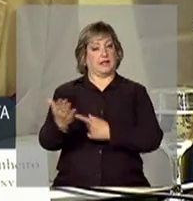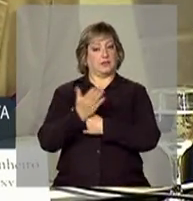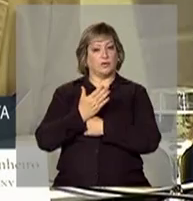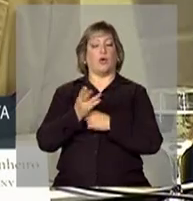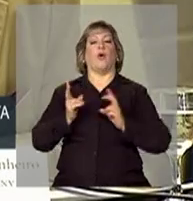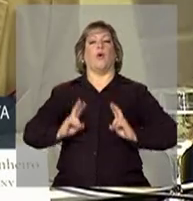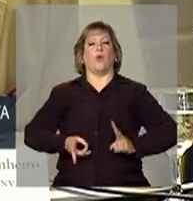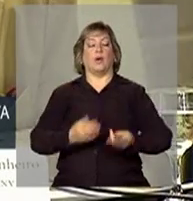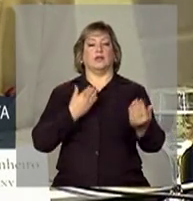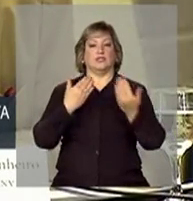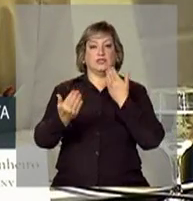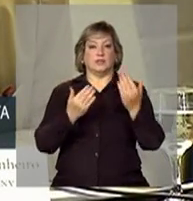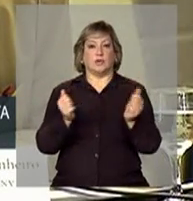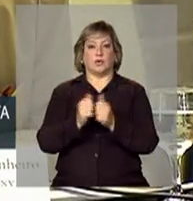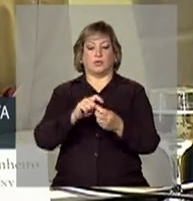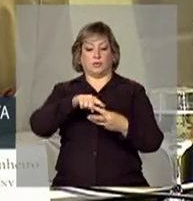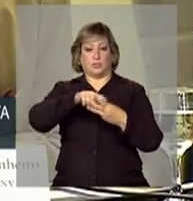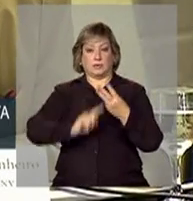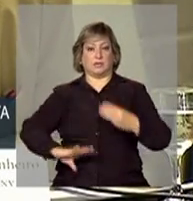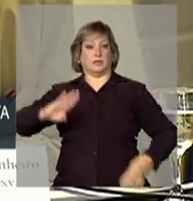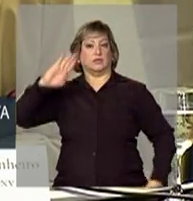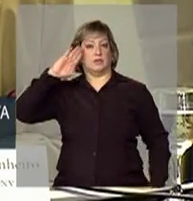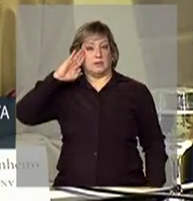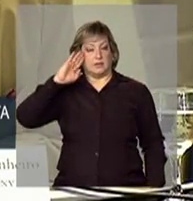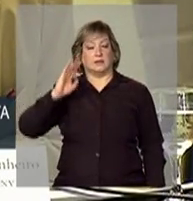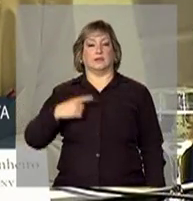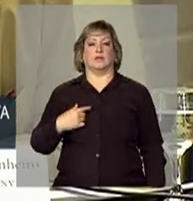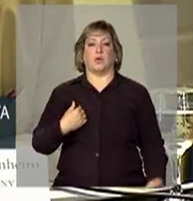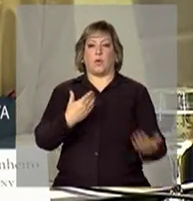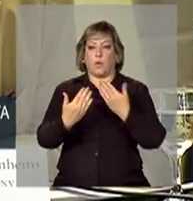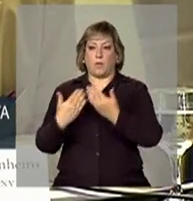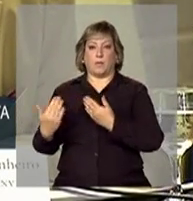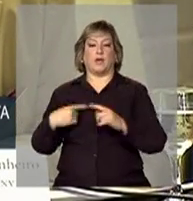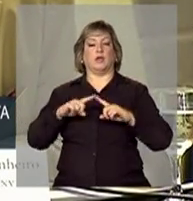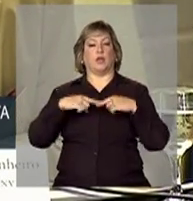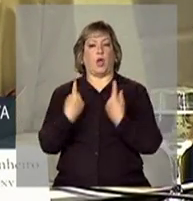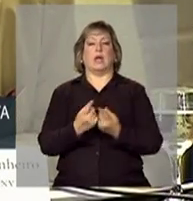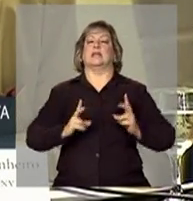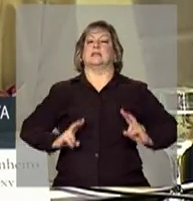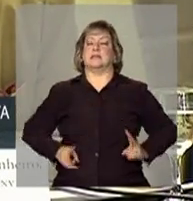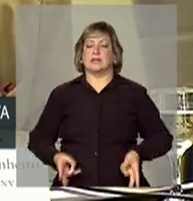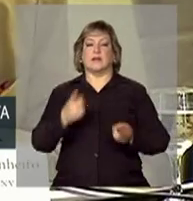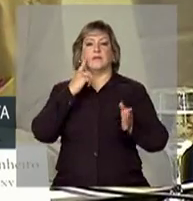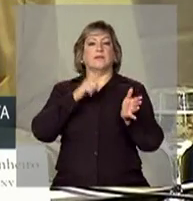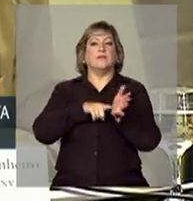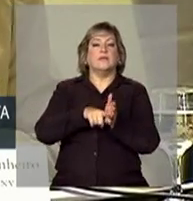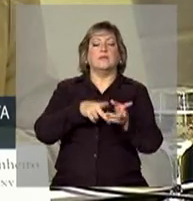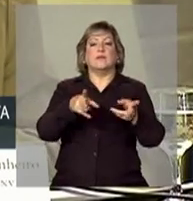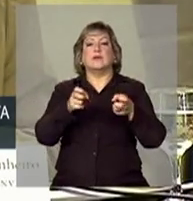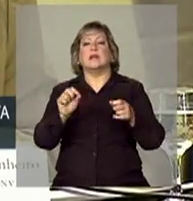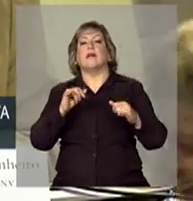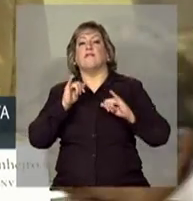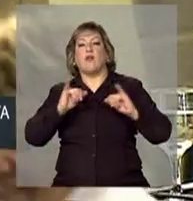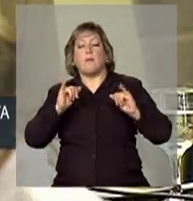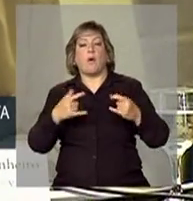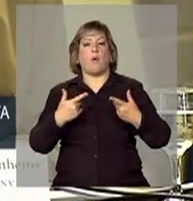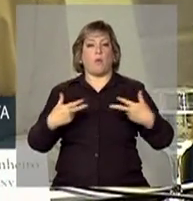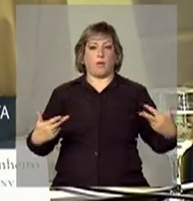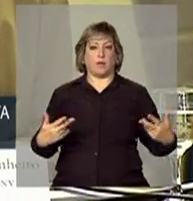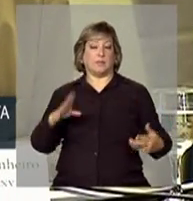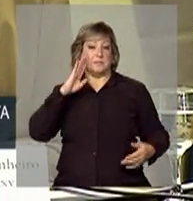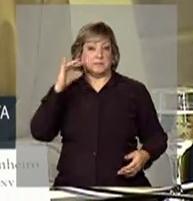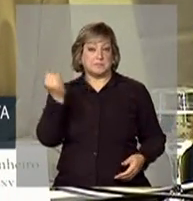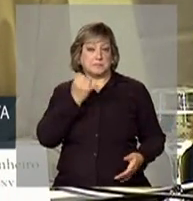com os representantes dos três comandos militares, com os quais nos reunimos regularmente, visando obter informações precisas